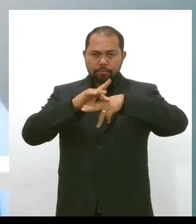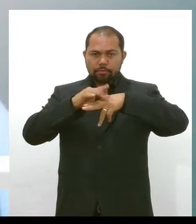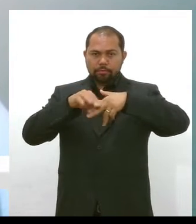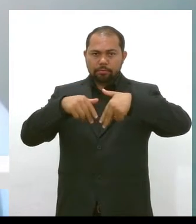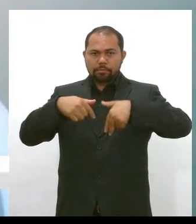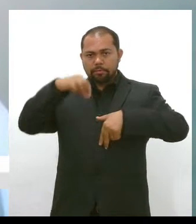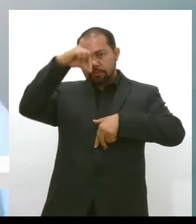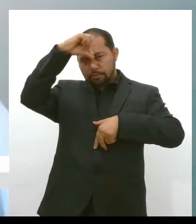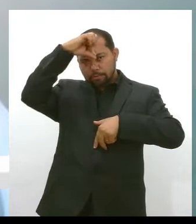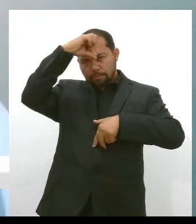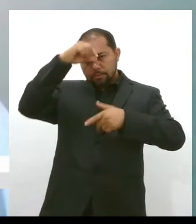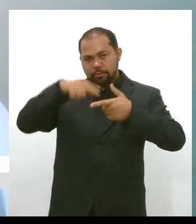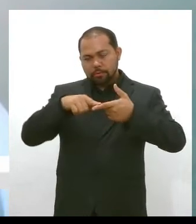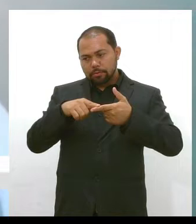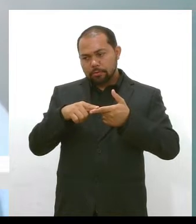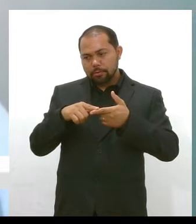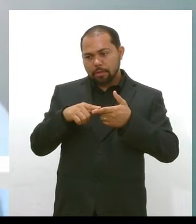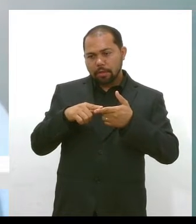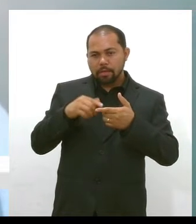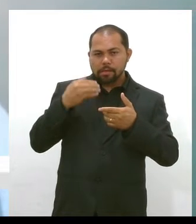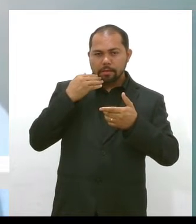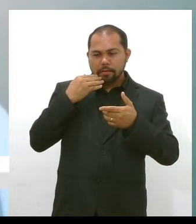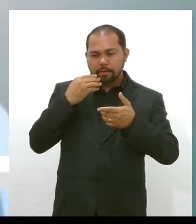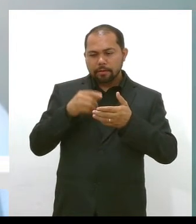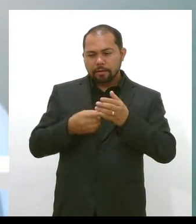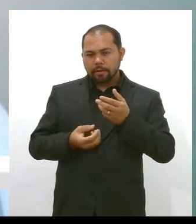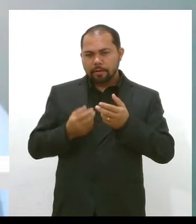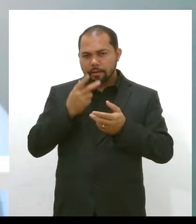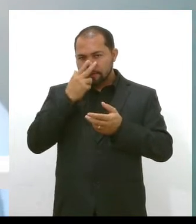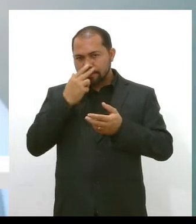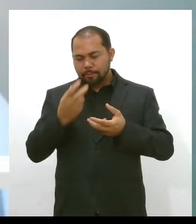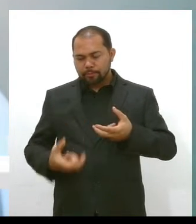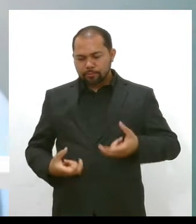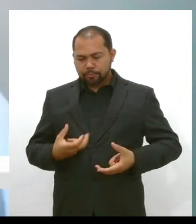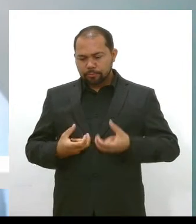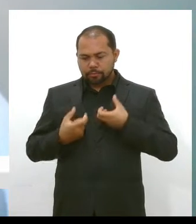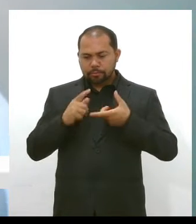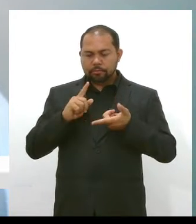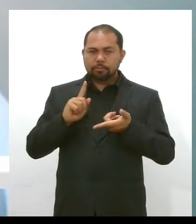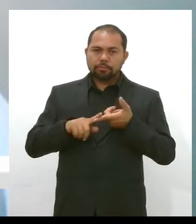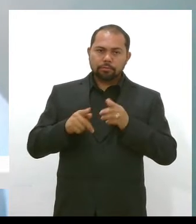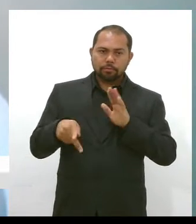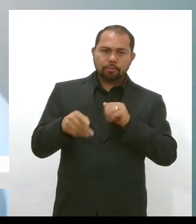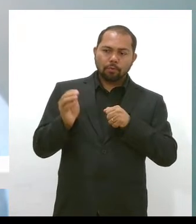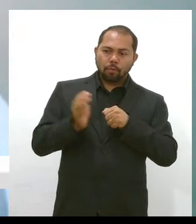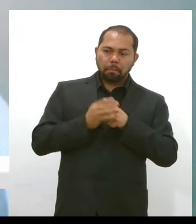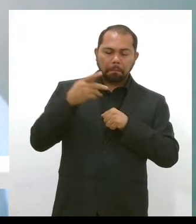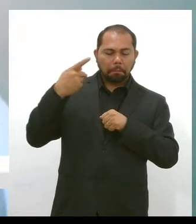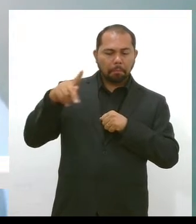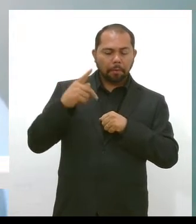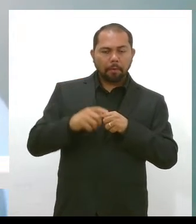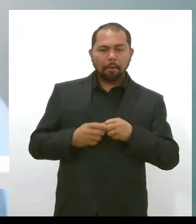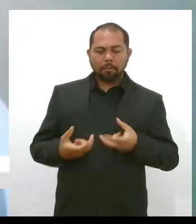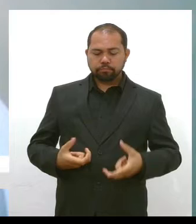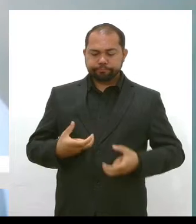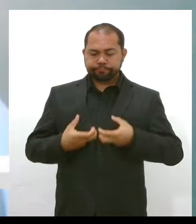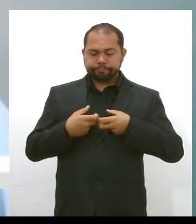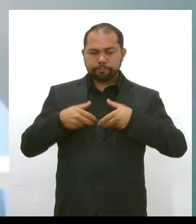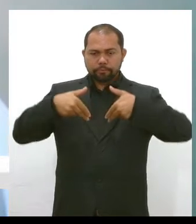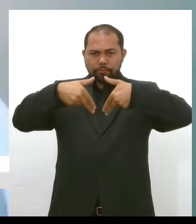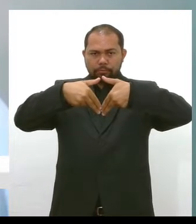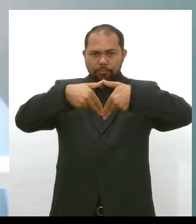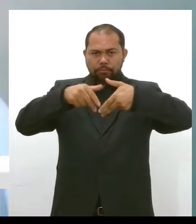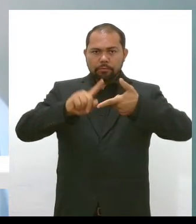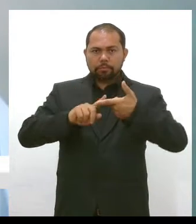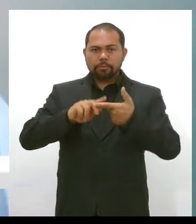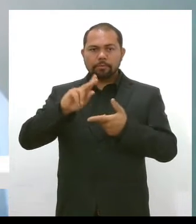cânceres, são carcinomas mesmo, colo de útero, lesões por HPV, que a gente tem muito,